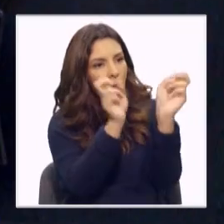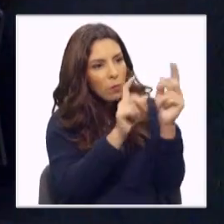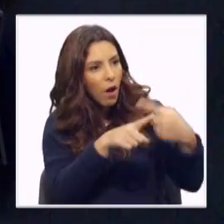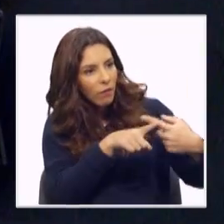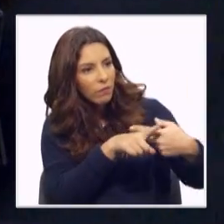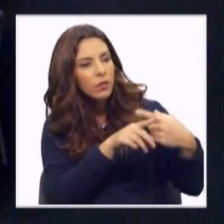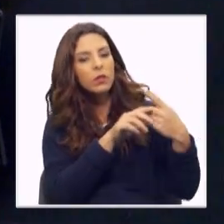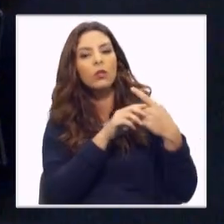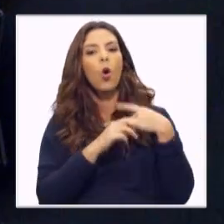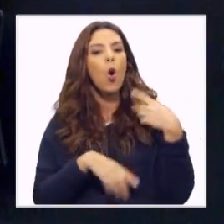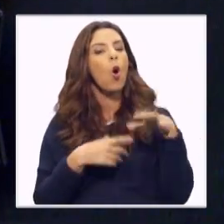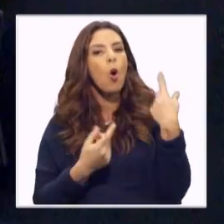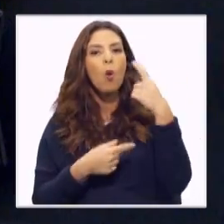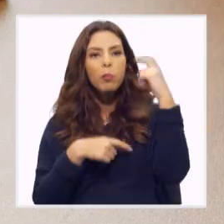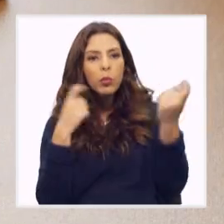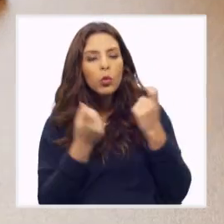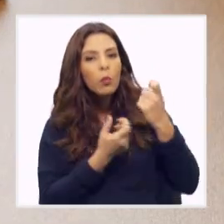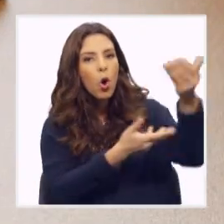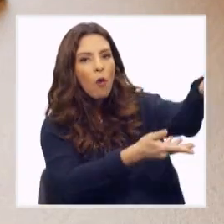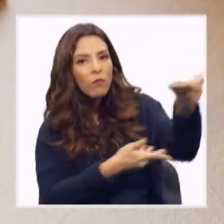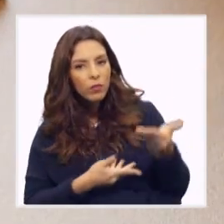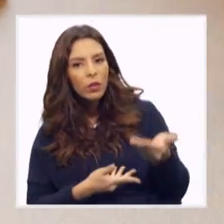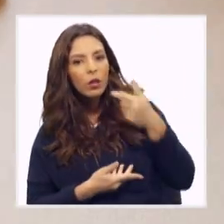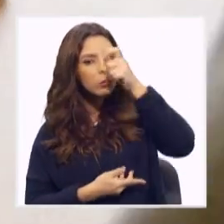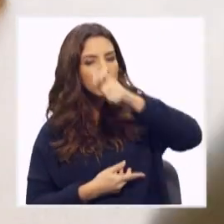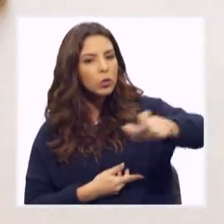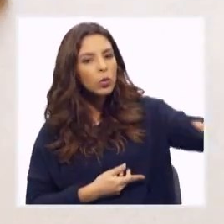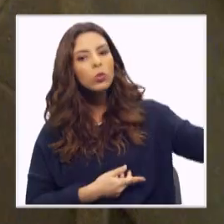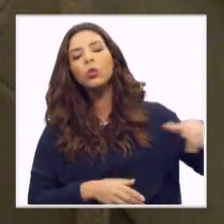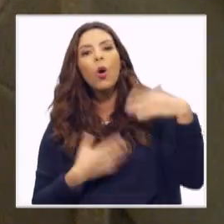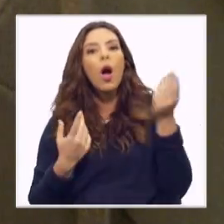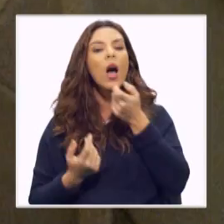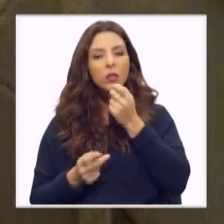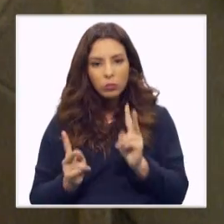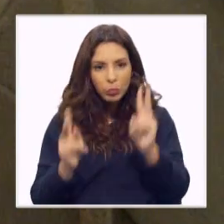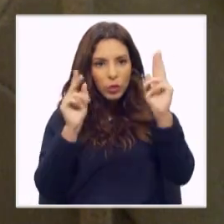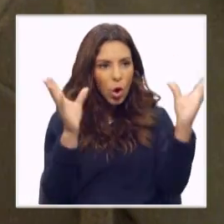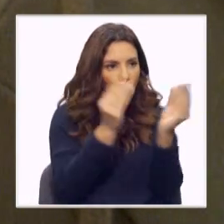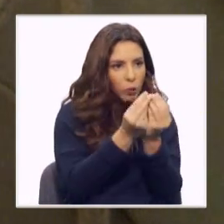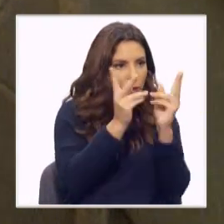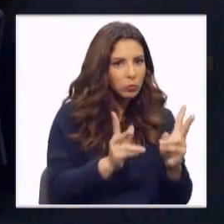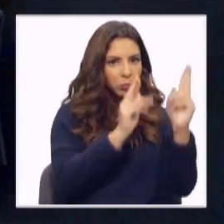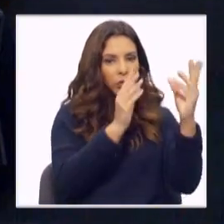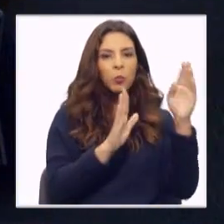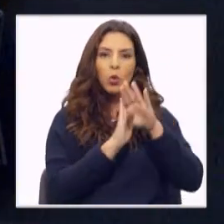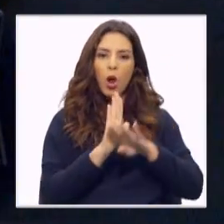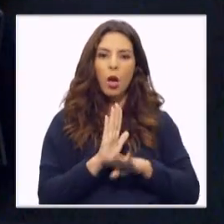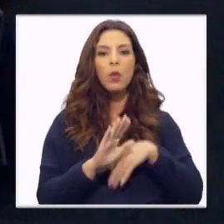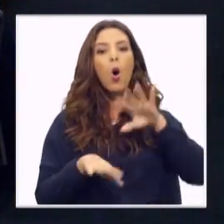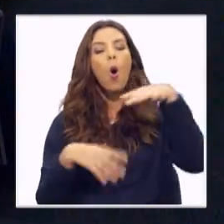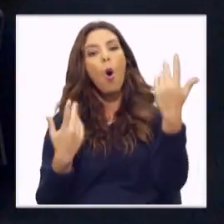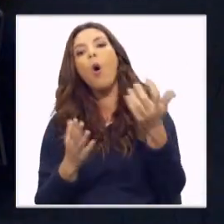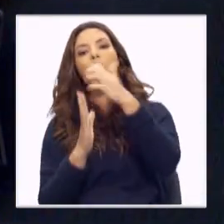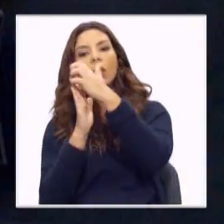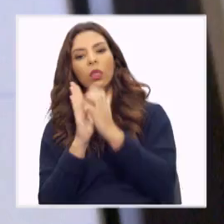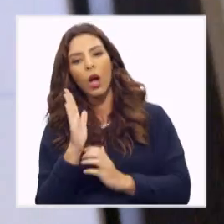busca de convidados, escrever guiões, editar quando tenho coisas para editar, publicar